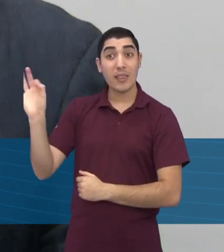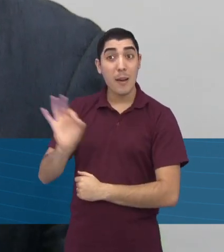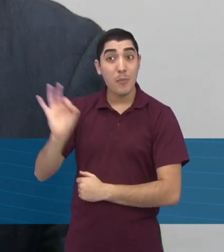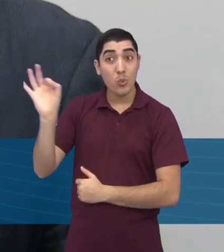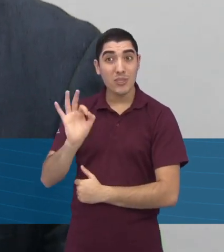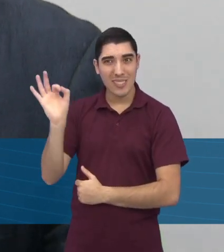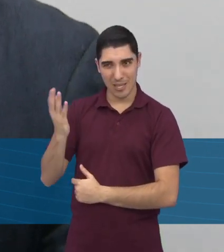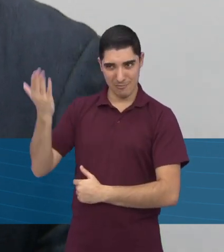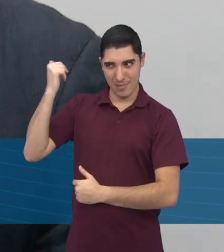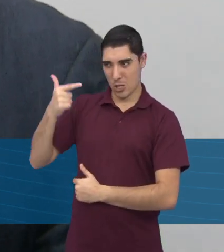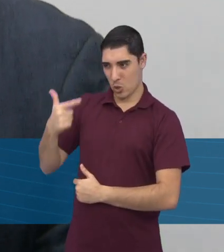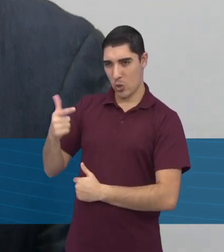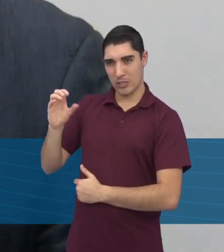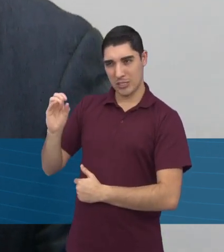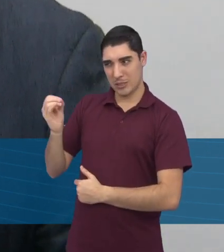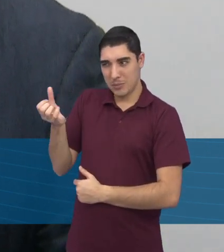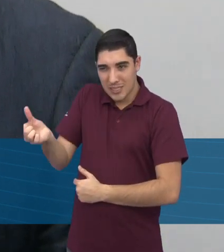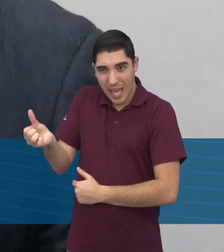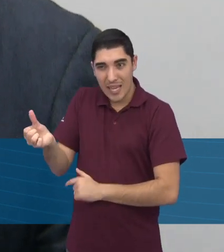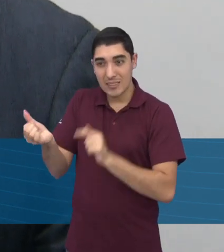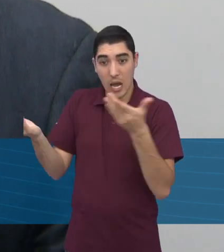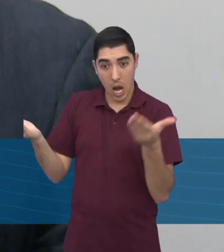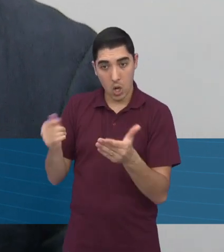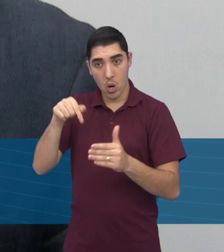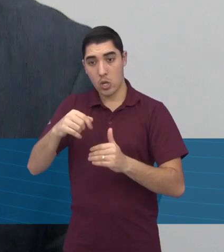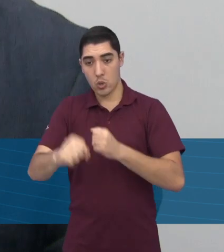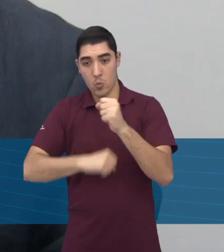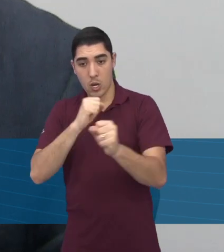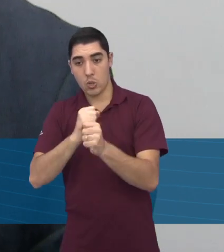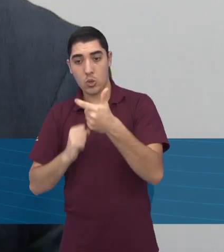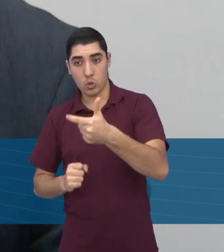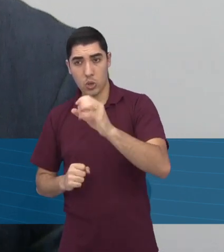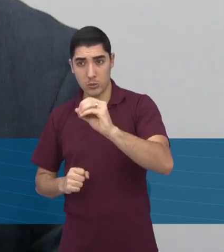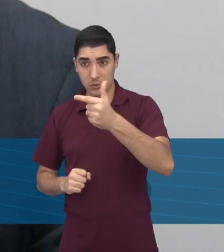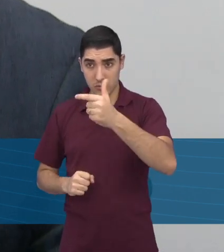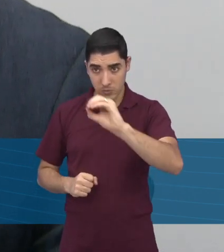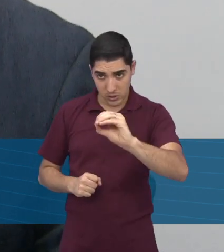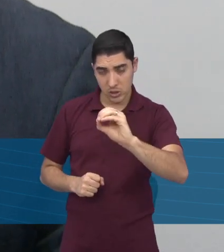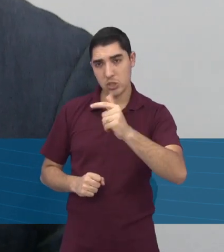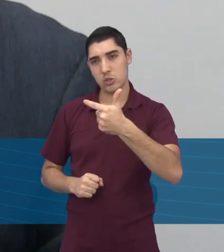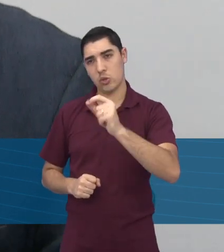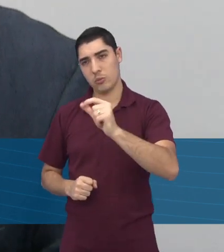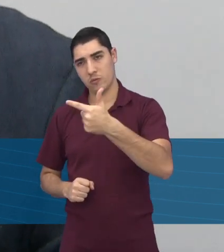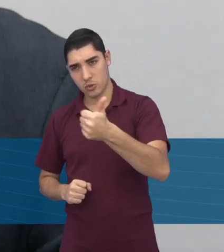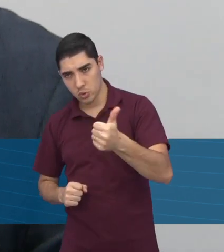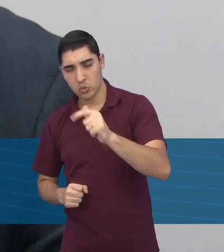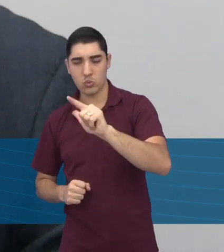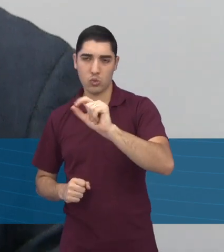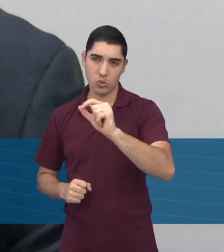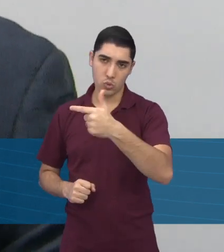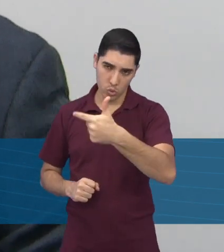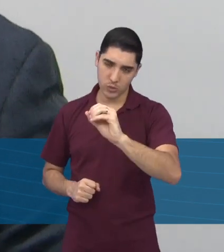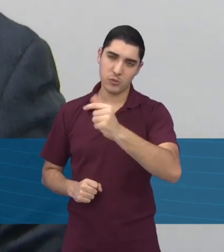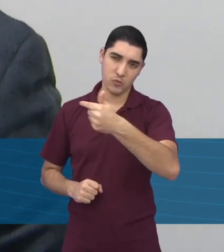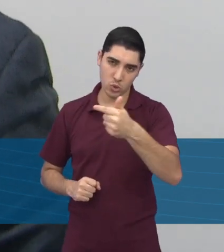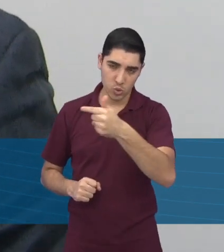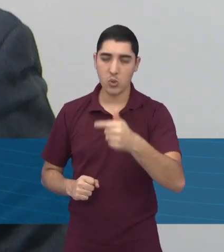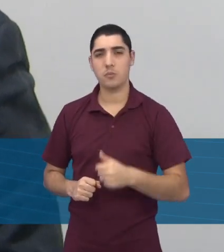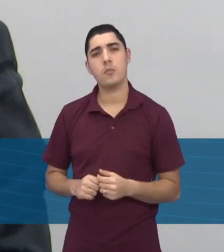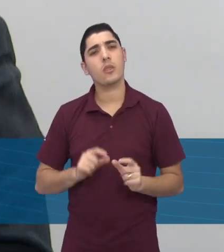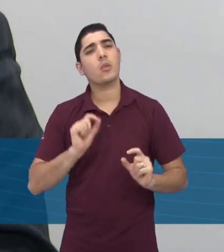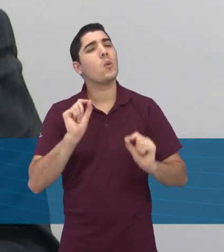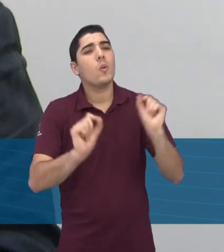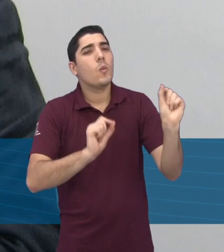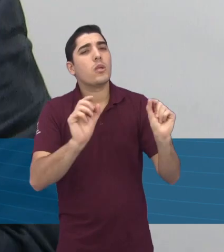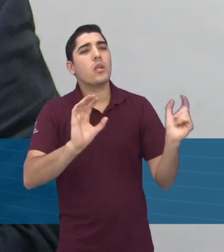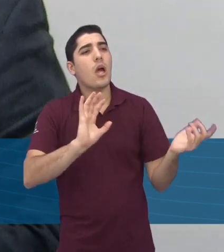da população que trabalhava nesta idade em 2006 para agora 2020, 2021, 2022. O que será que mudou nesse